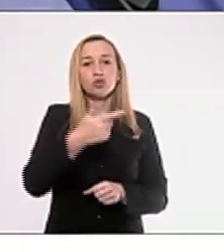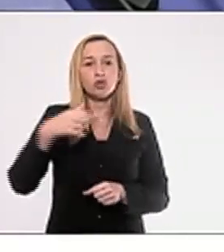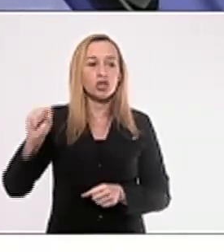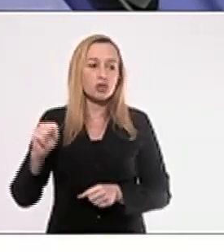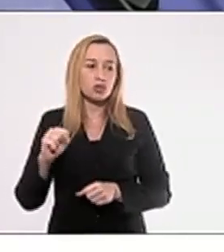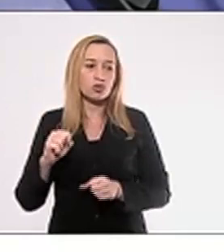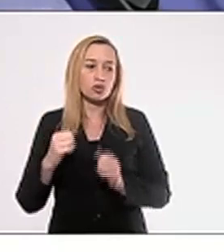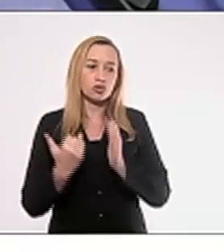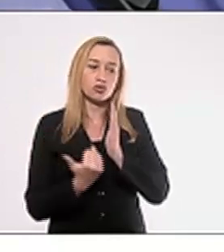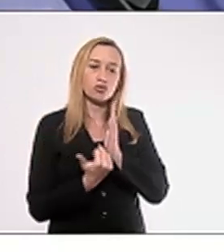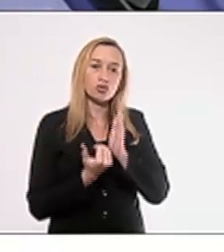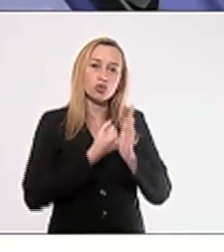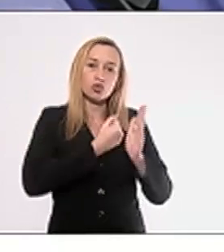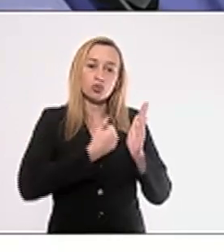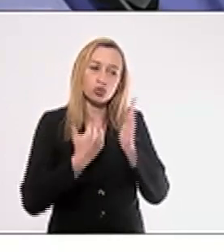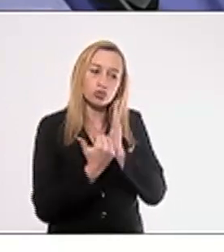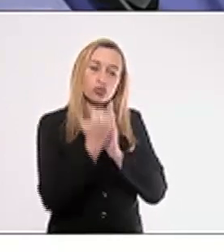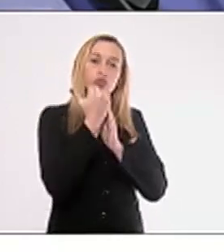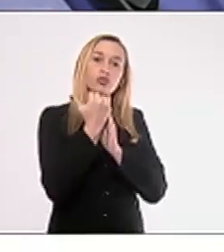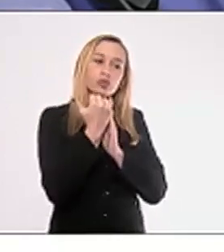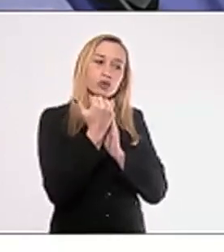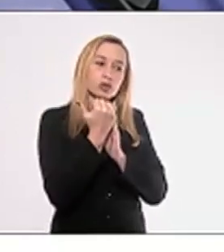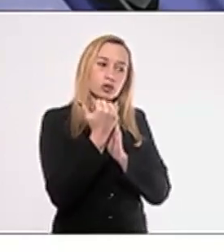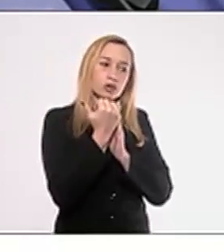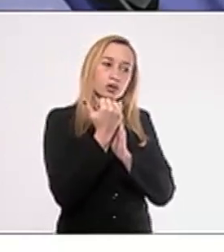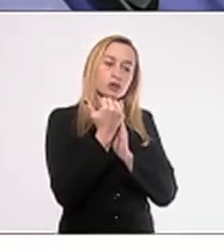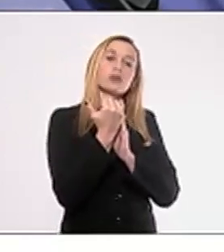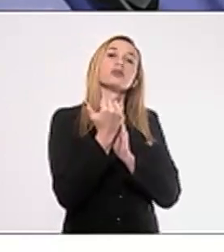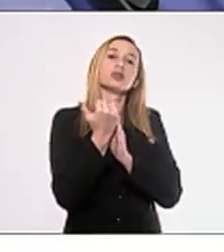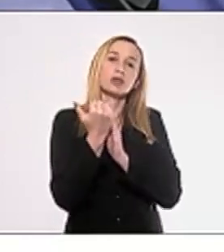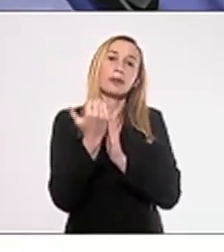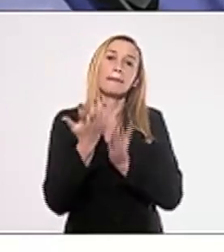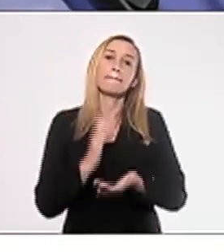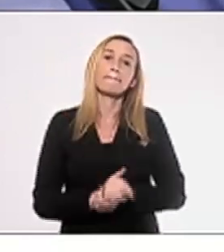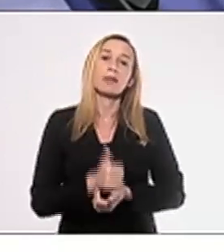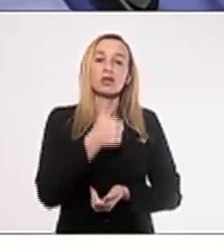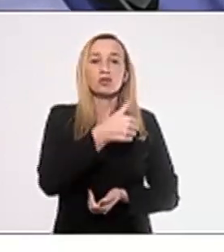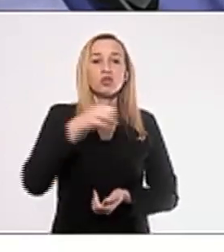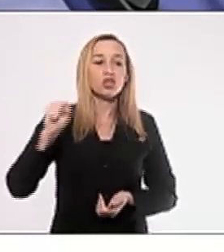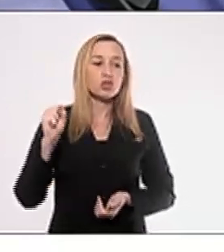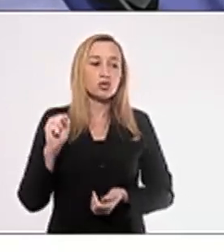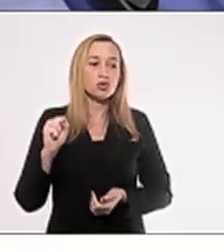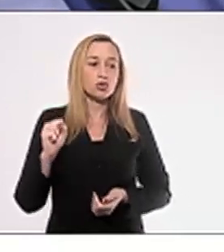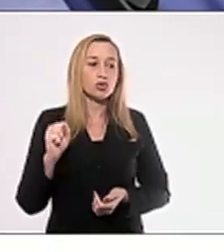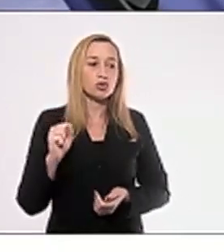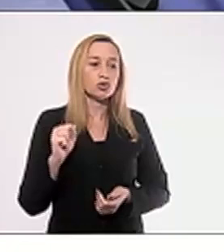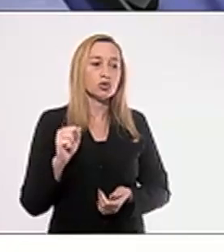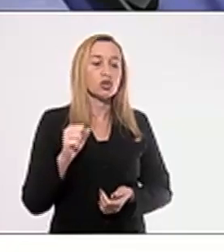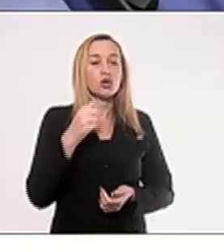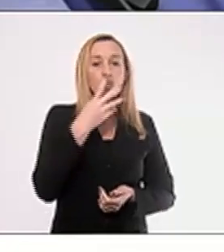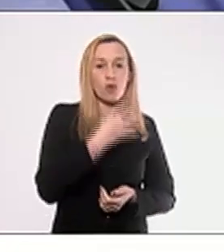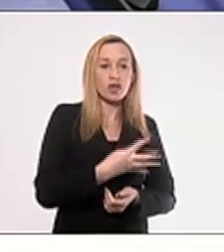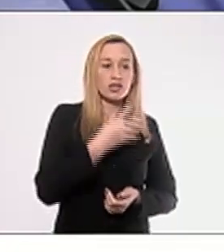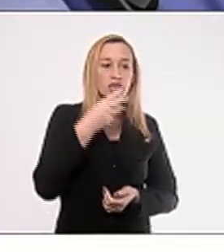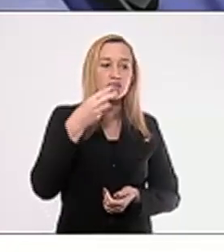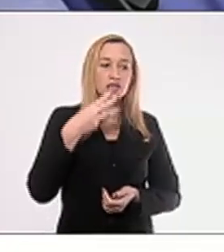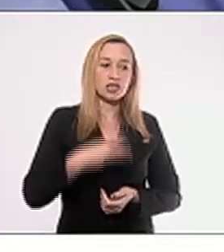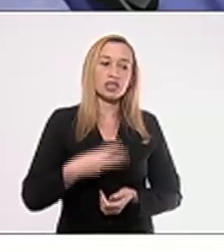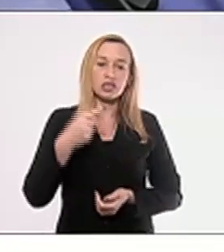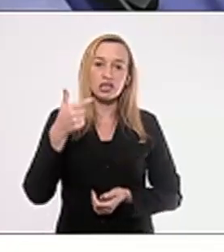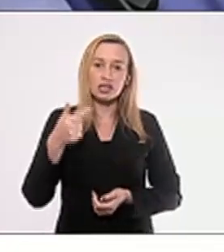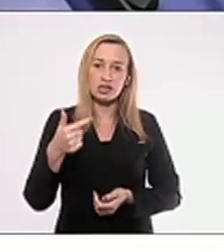o crescimento da SEDAI está muito alto. Em 2018 todo, nós tivemos